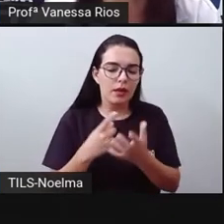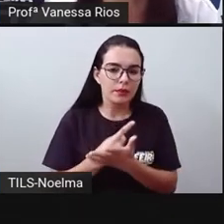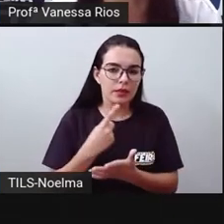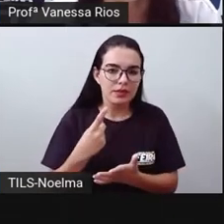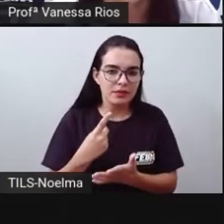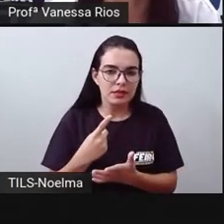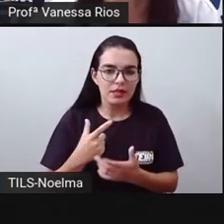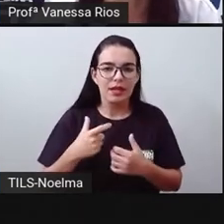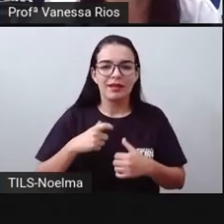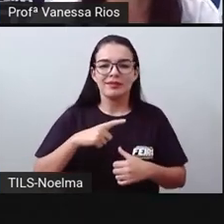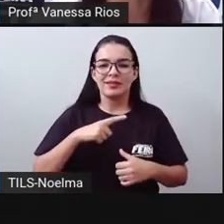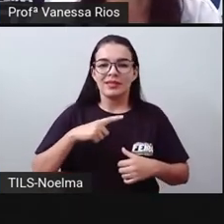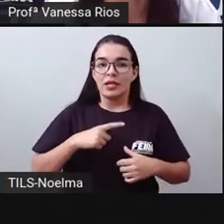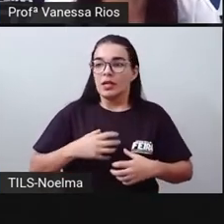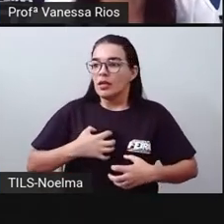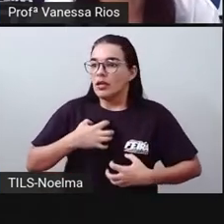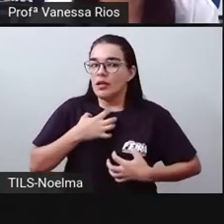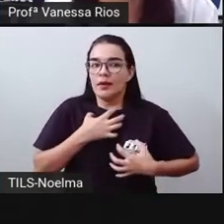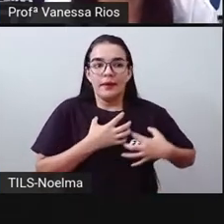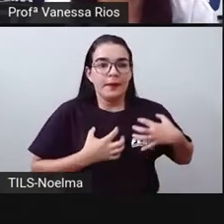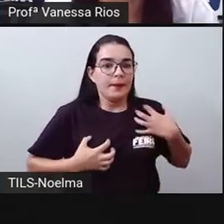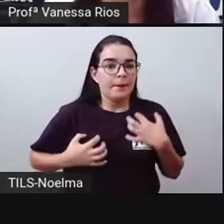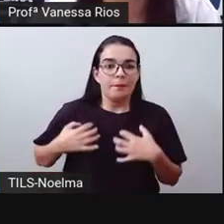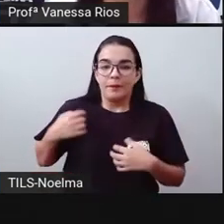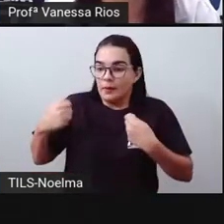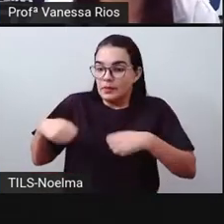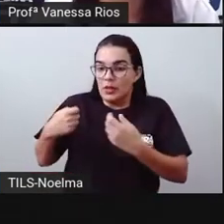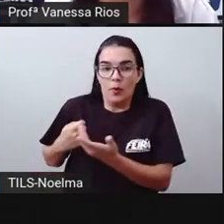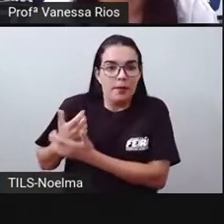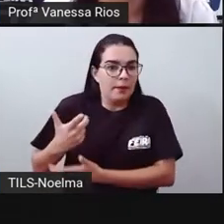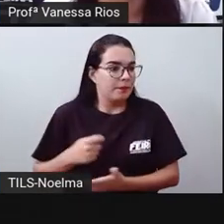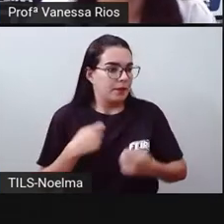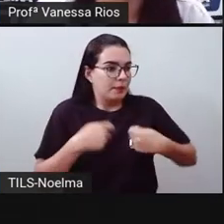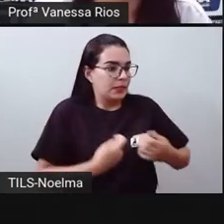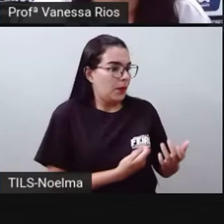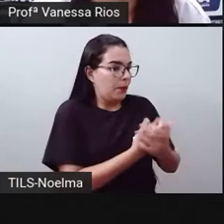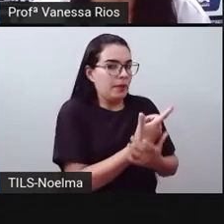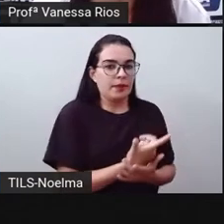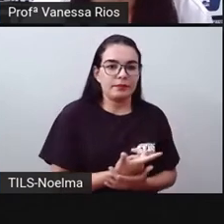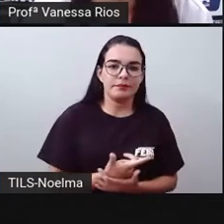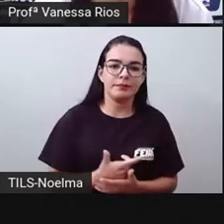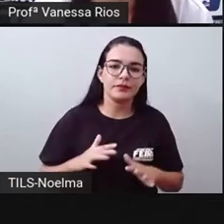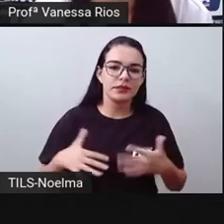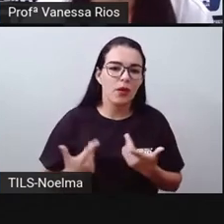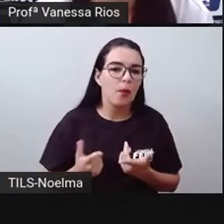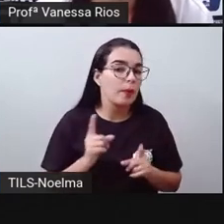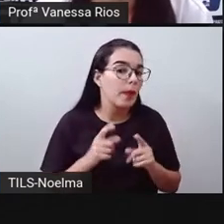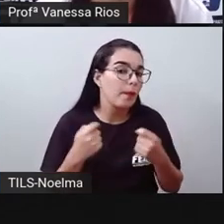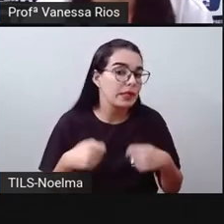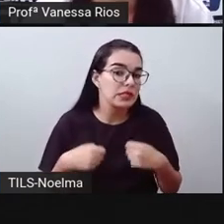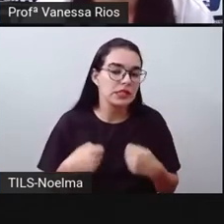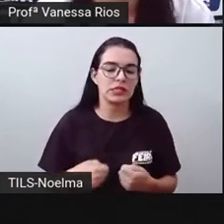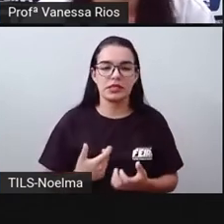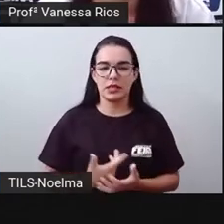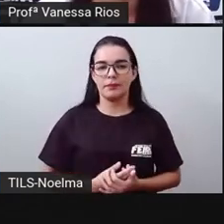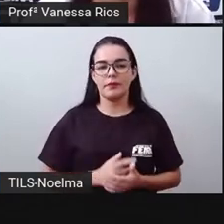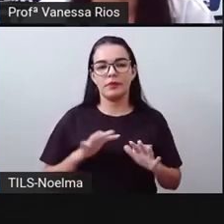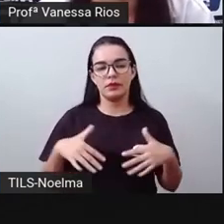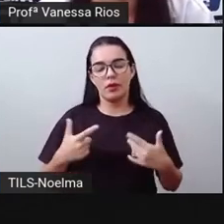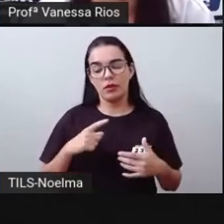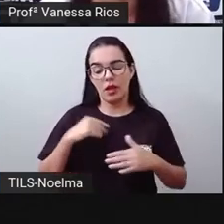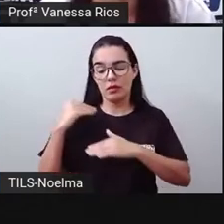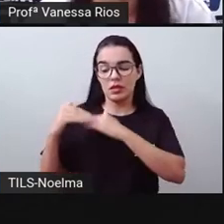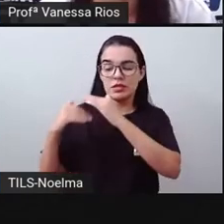compulsão em comprar coisas desnecessárias que talvez nunca usarão. Então, aí acaba desenvolvendo